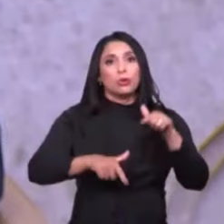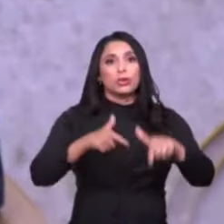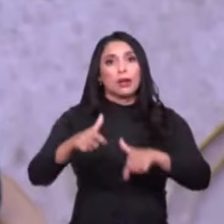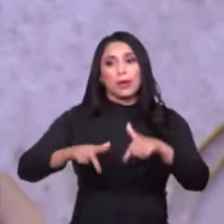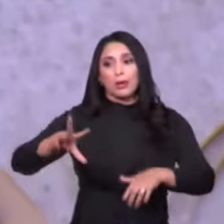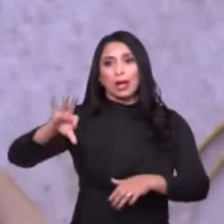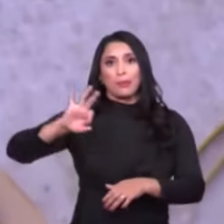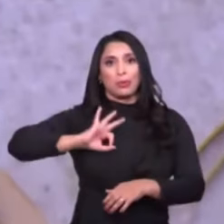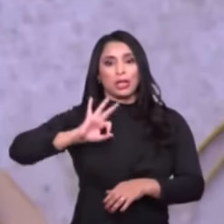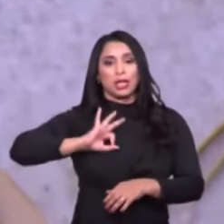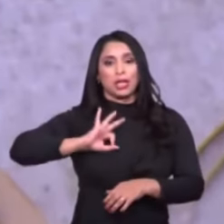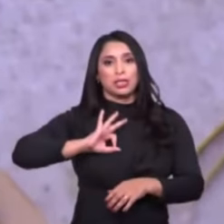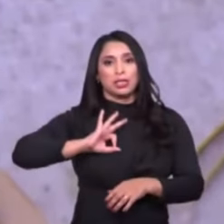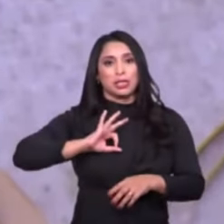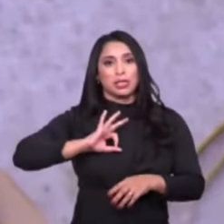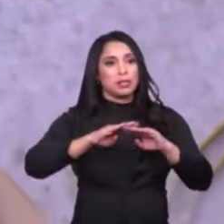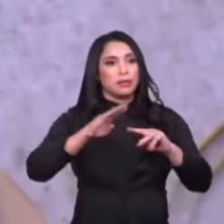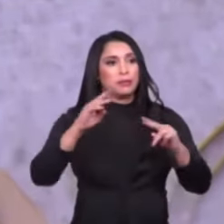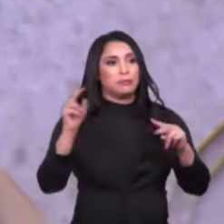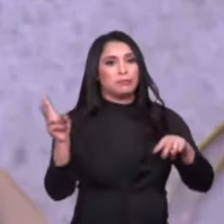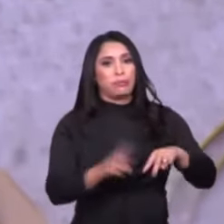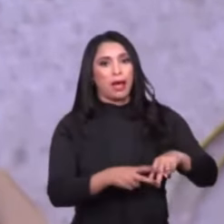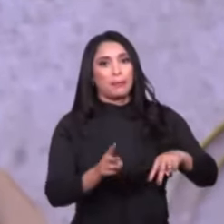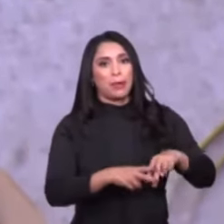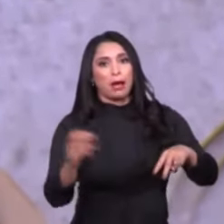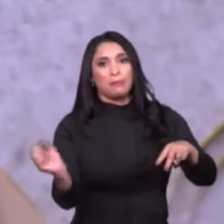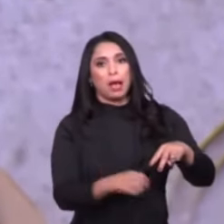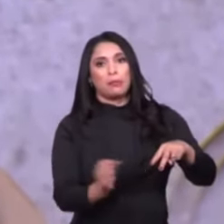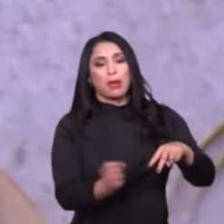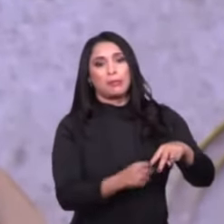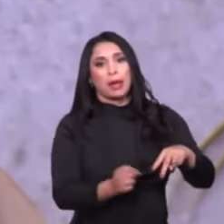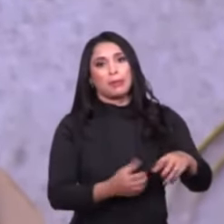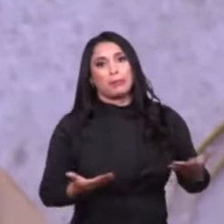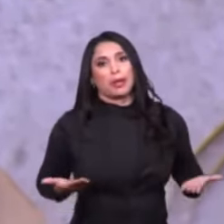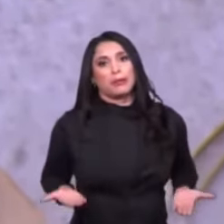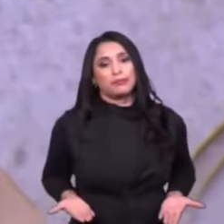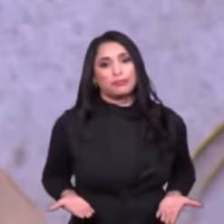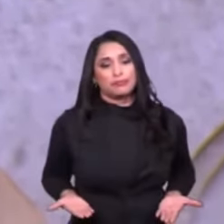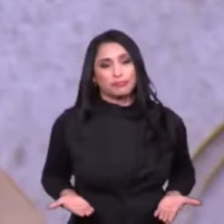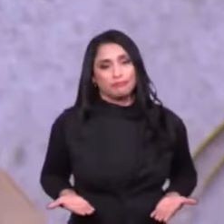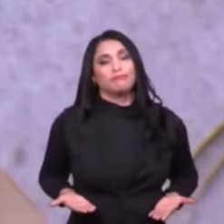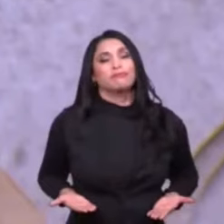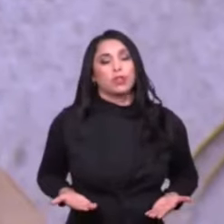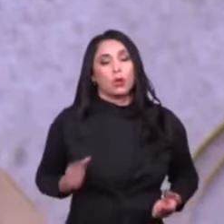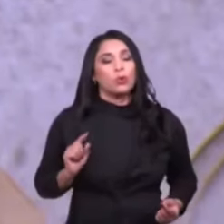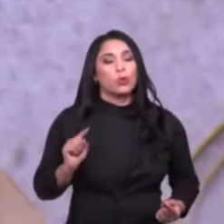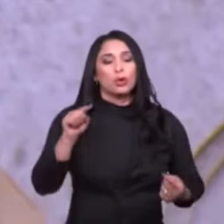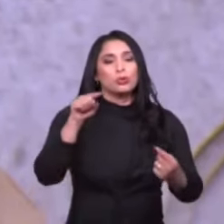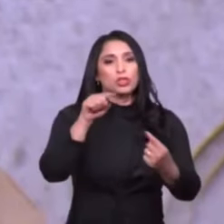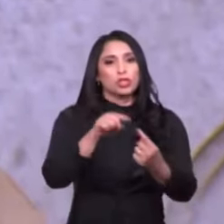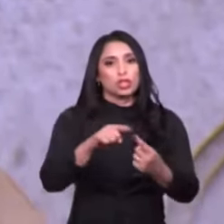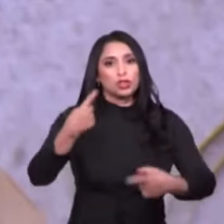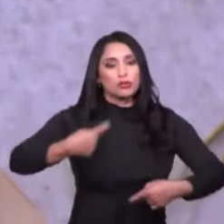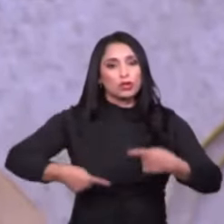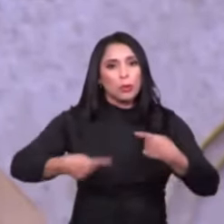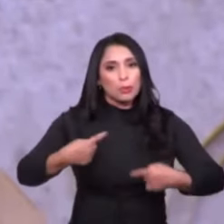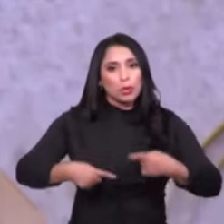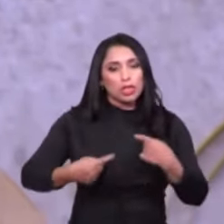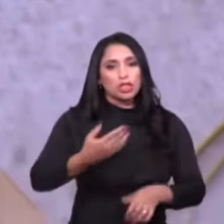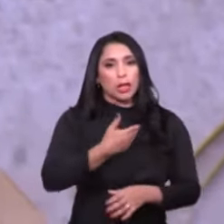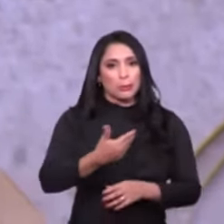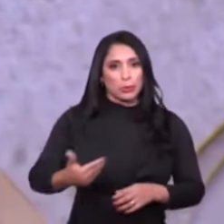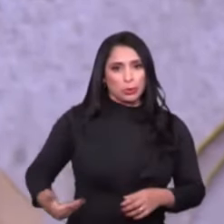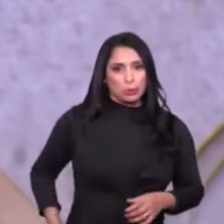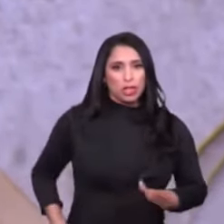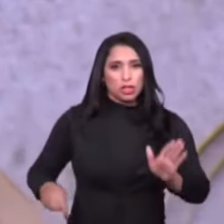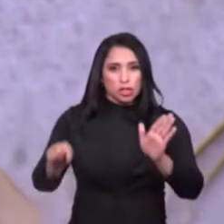o emprisionamento dessas pessoas. A finalidade de uma política pública de drogas no Brasil